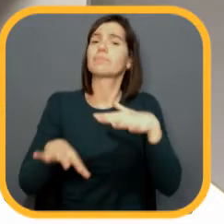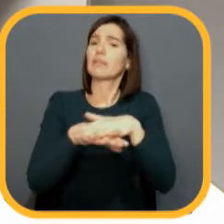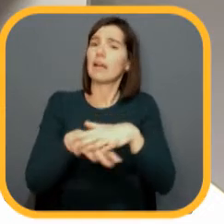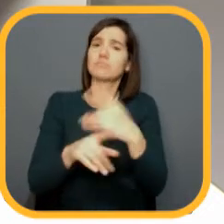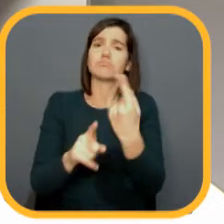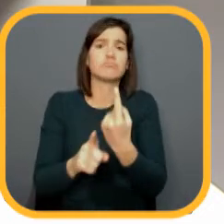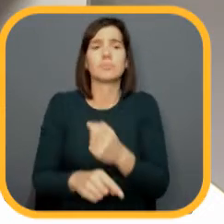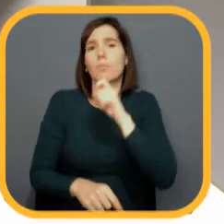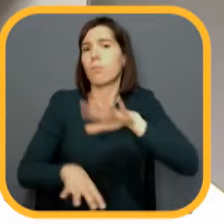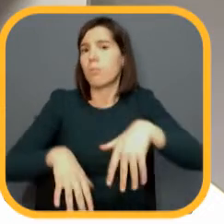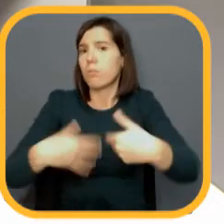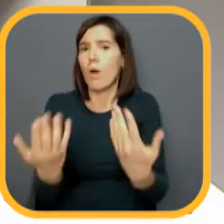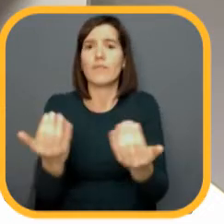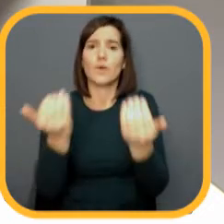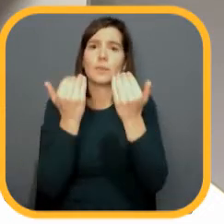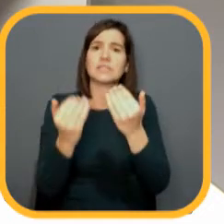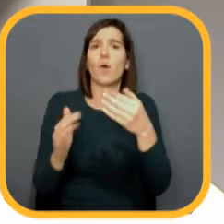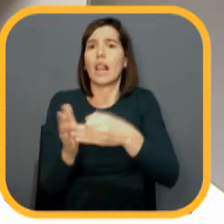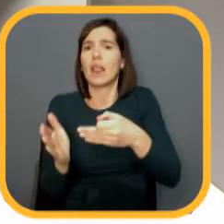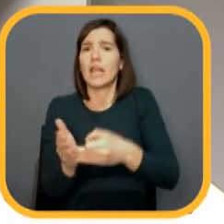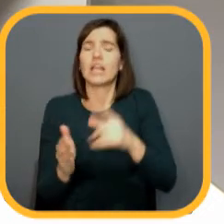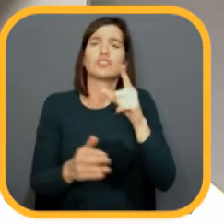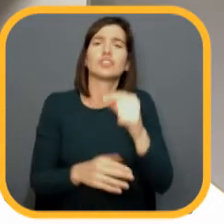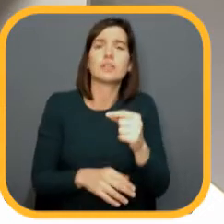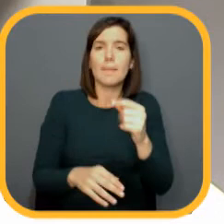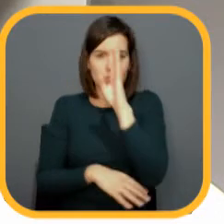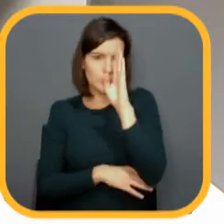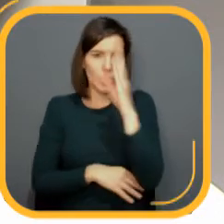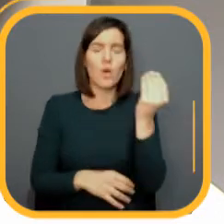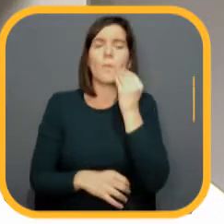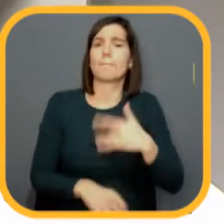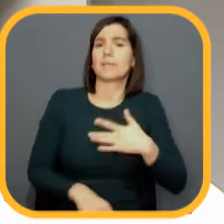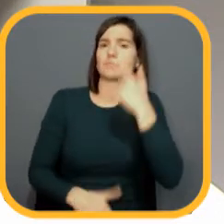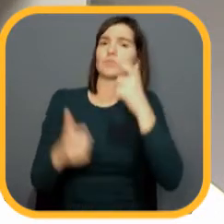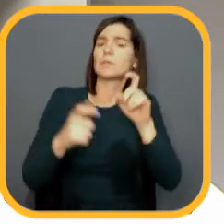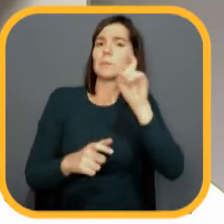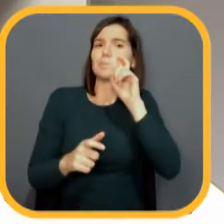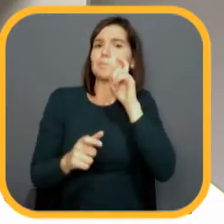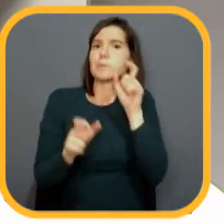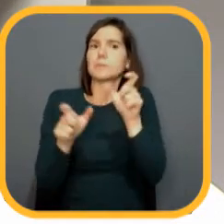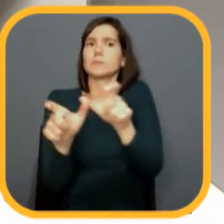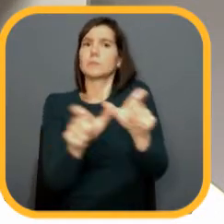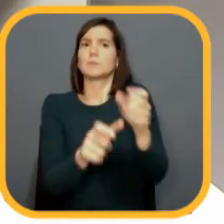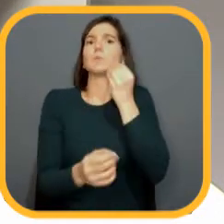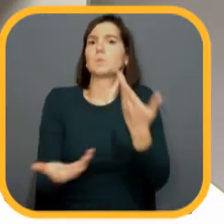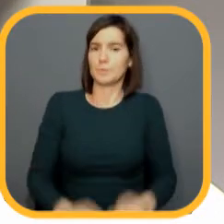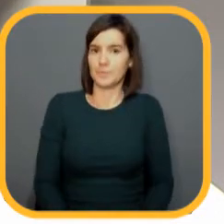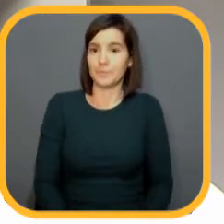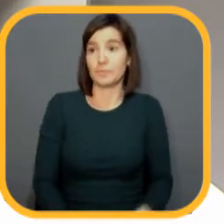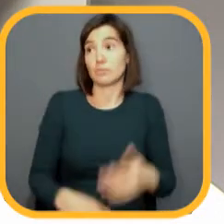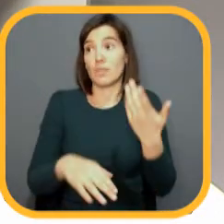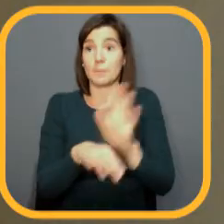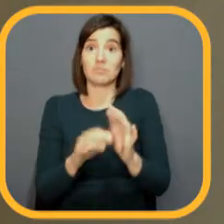redes virtuais podem ser alvo de ataques a dados de clientes e espionagem. Como é que as empresas e as pessoas se podem proteger contra essas